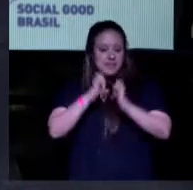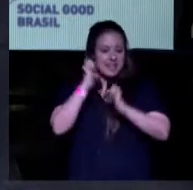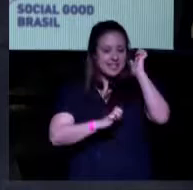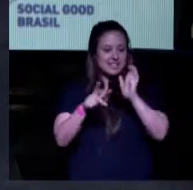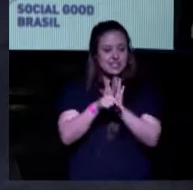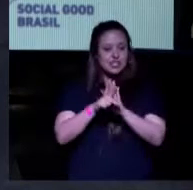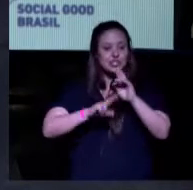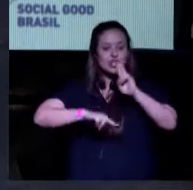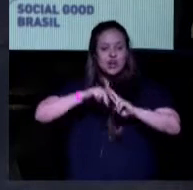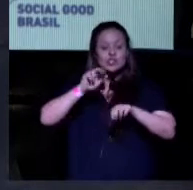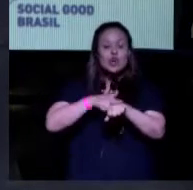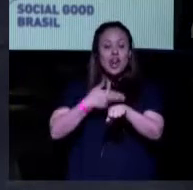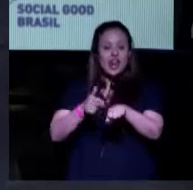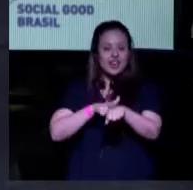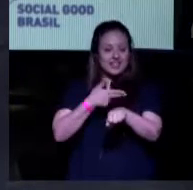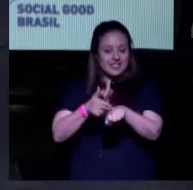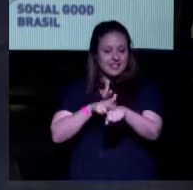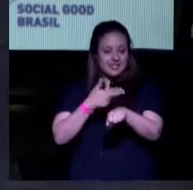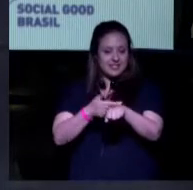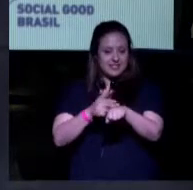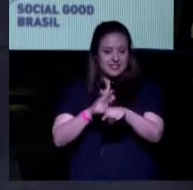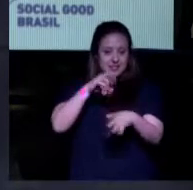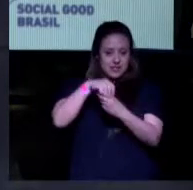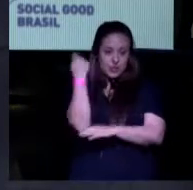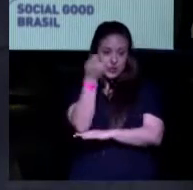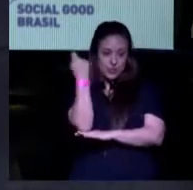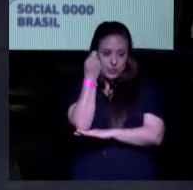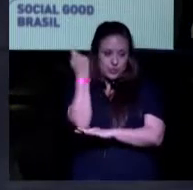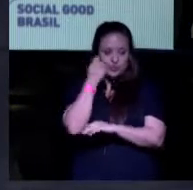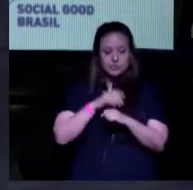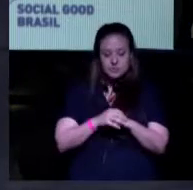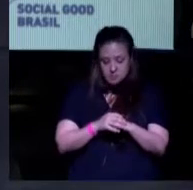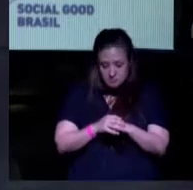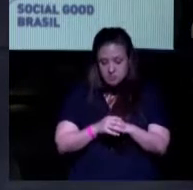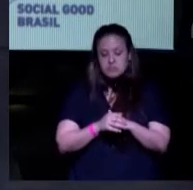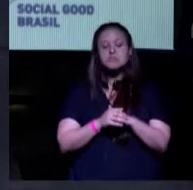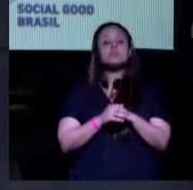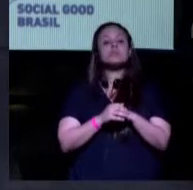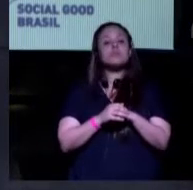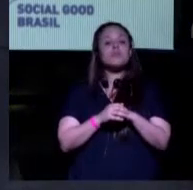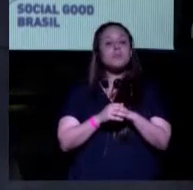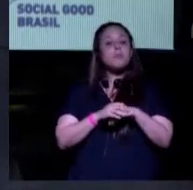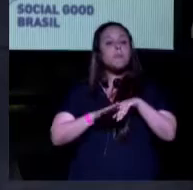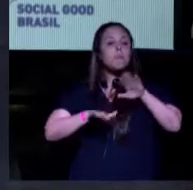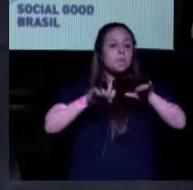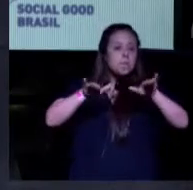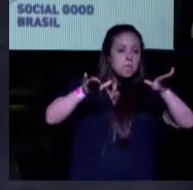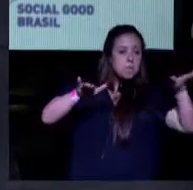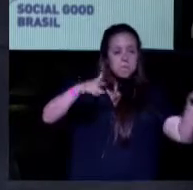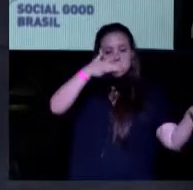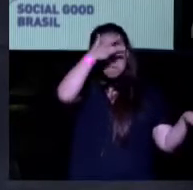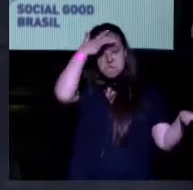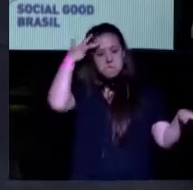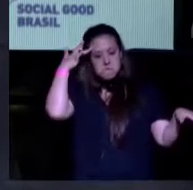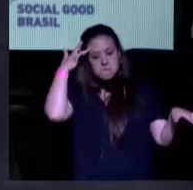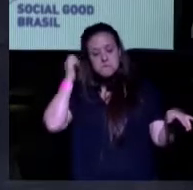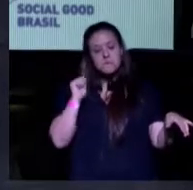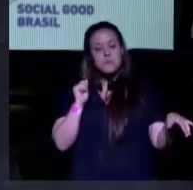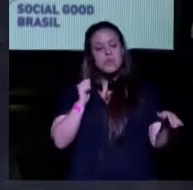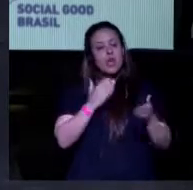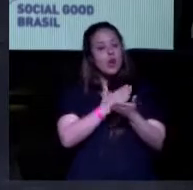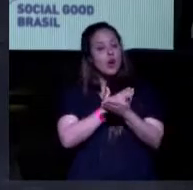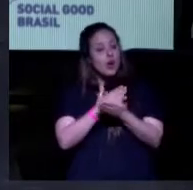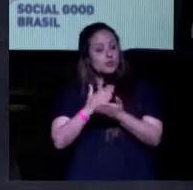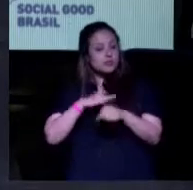de grande do sul a gente começou a ter conversas significativas dentro dessa empresa e essas conversas e educativas com o nível